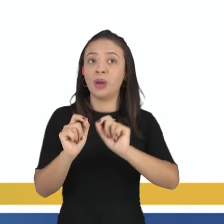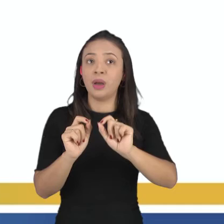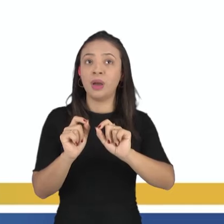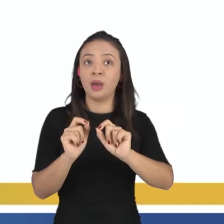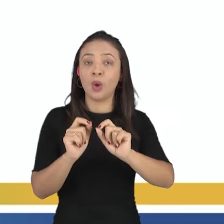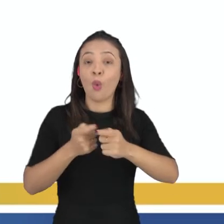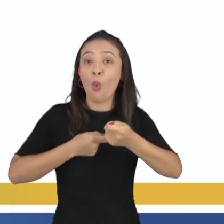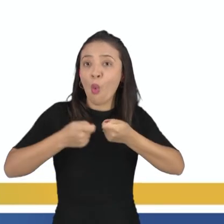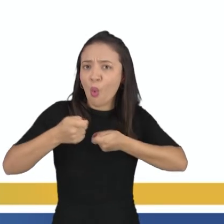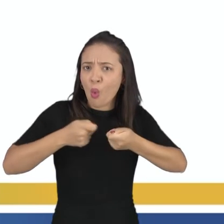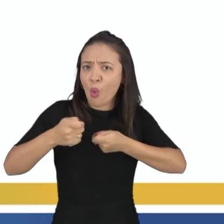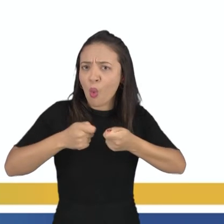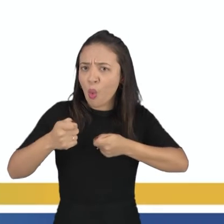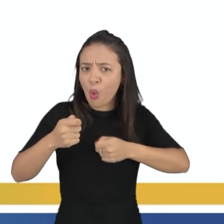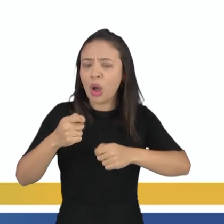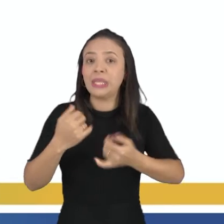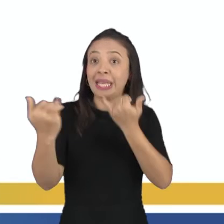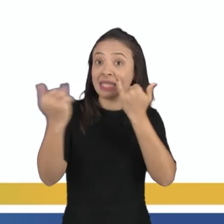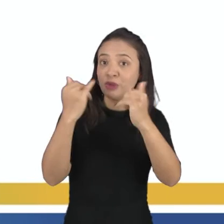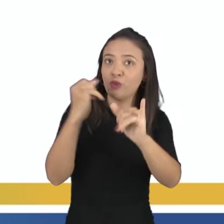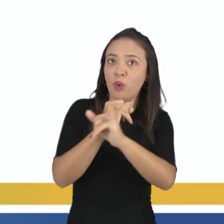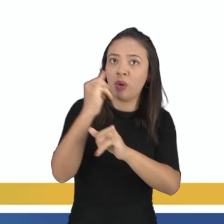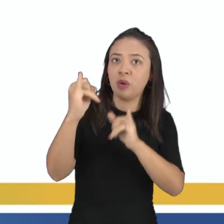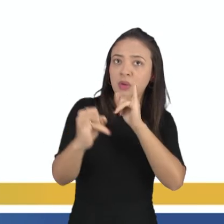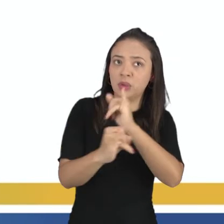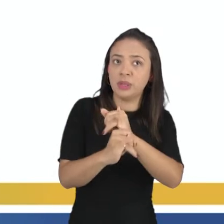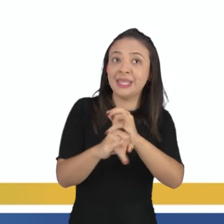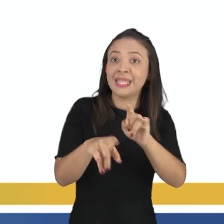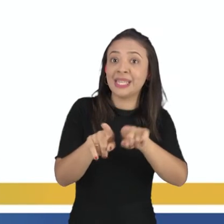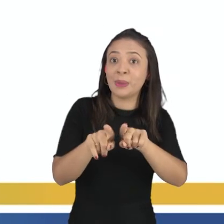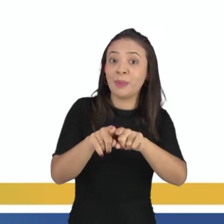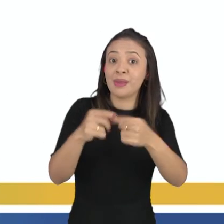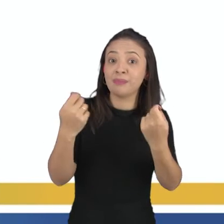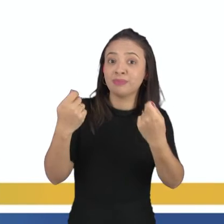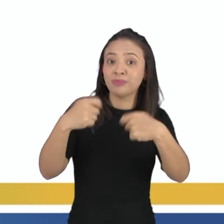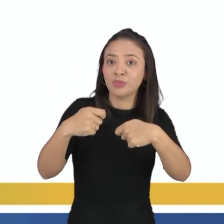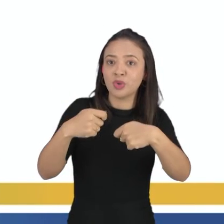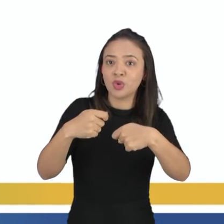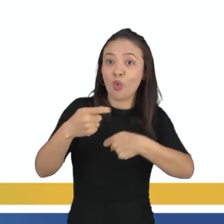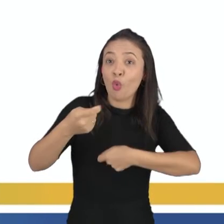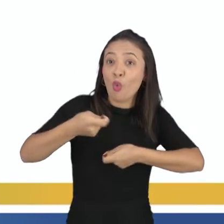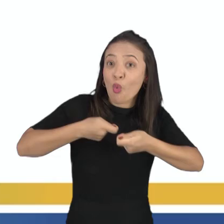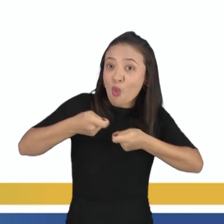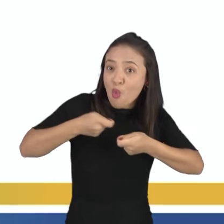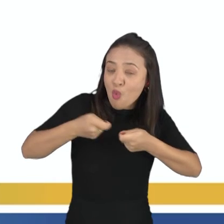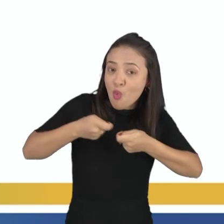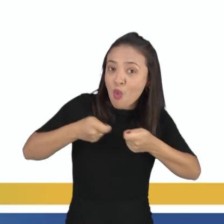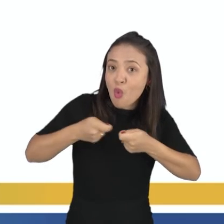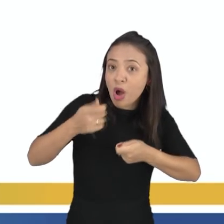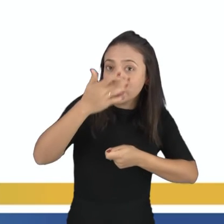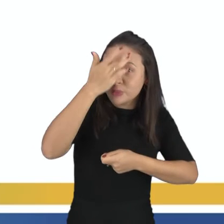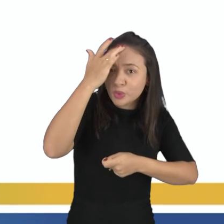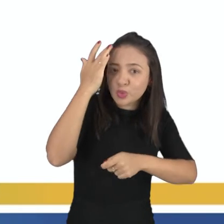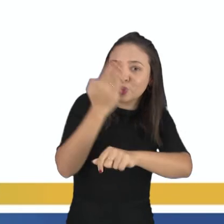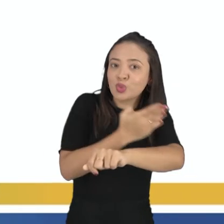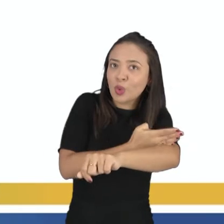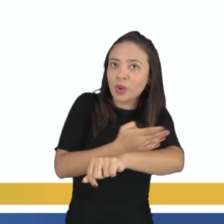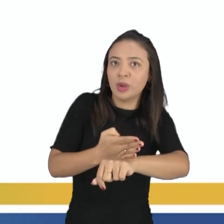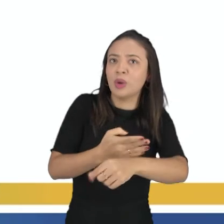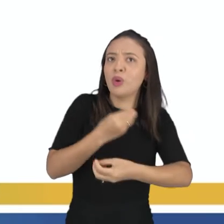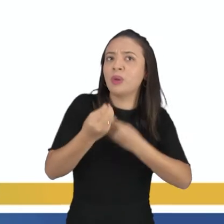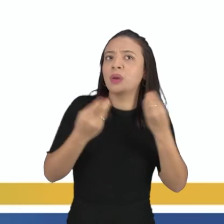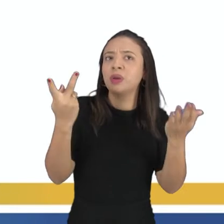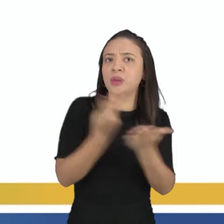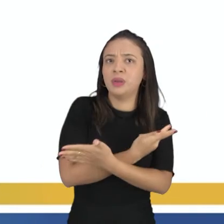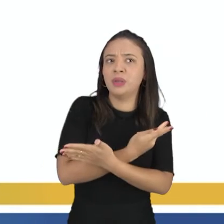a forma de controle de dados na internet permite a manipulação do comportamento dos usuários. Isso ocorre